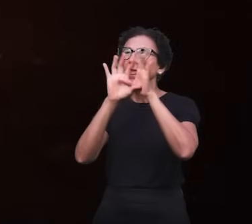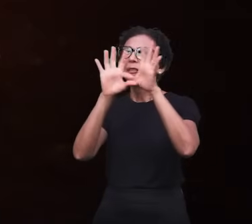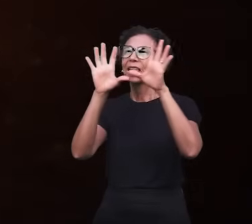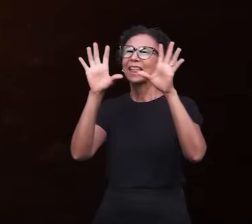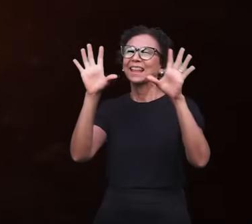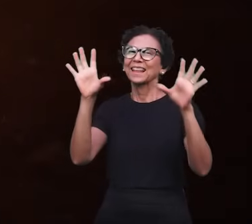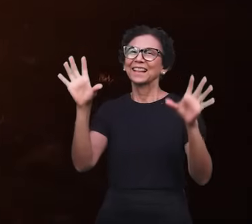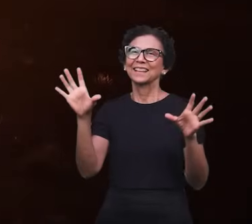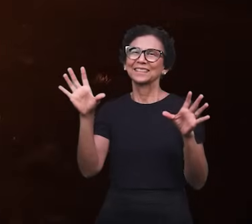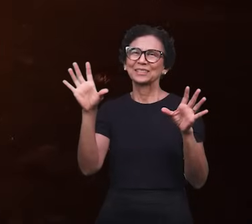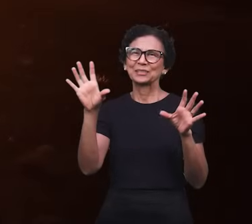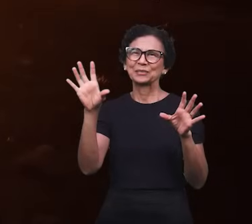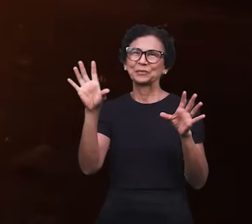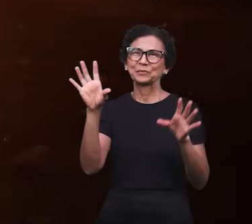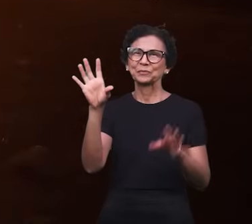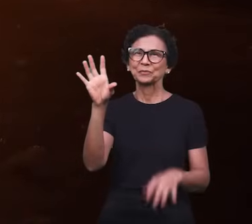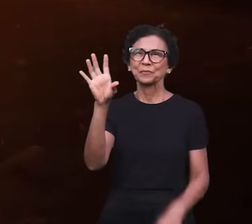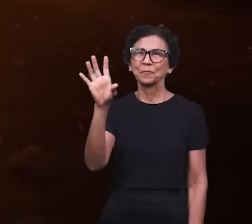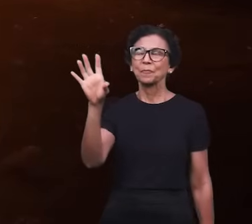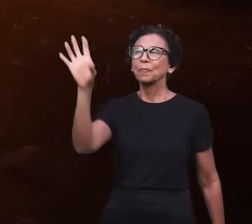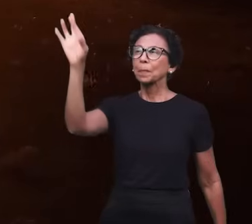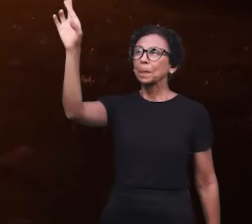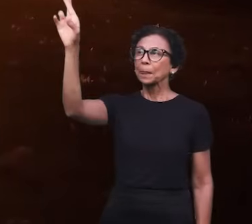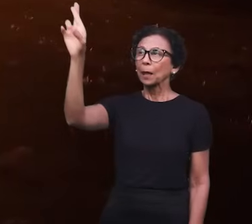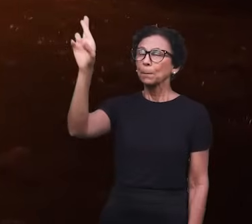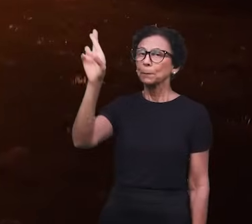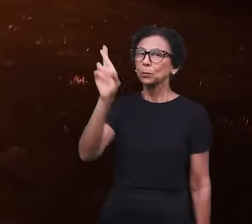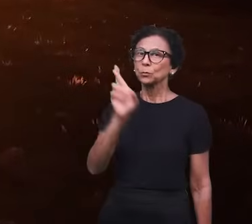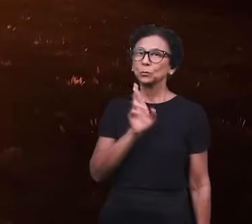Deixa que o Senhor